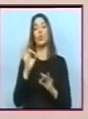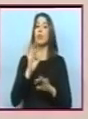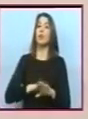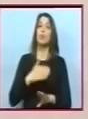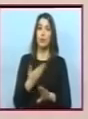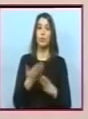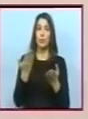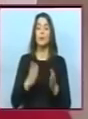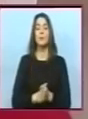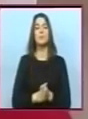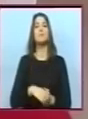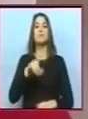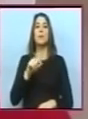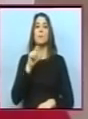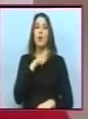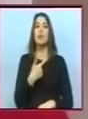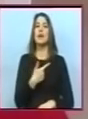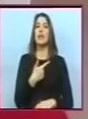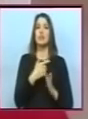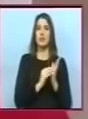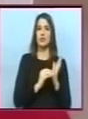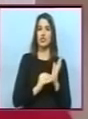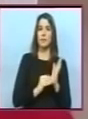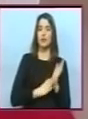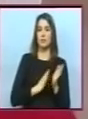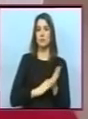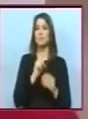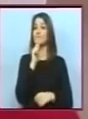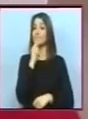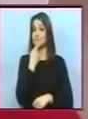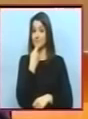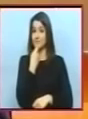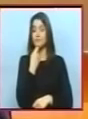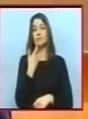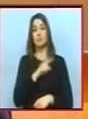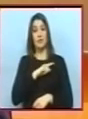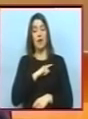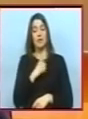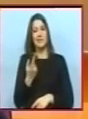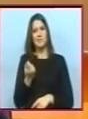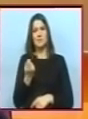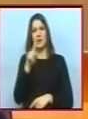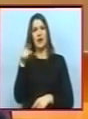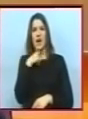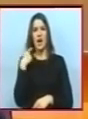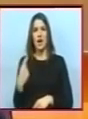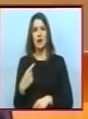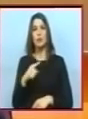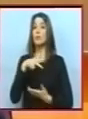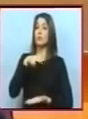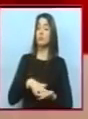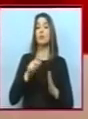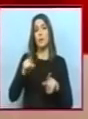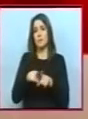Existe depois a modalidade de testamento cerrado, muito menos utilizada, que para ser válido também necessita de intervenção